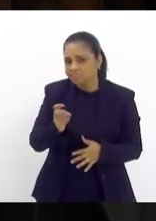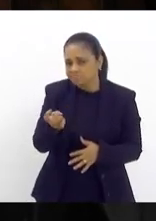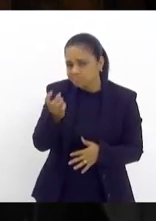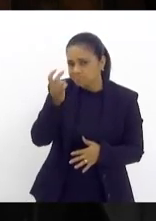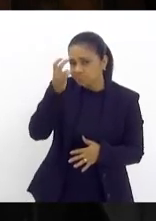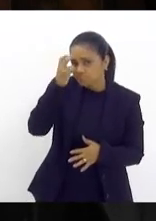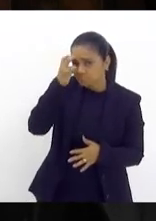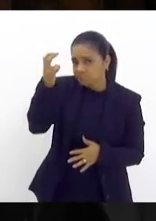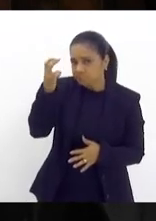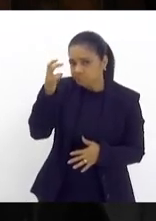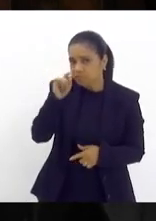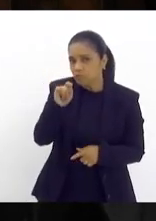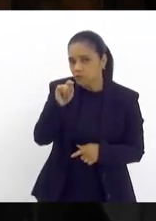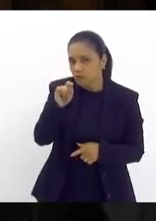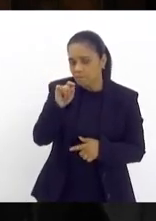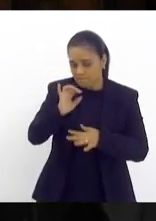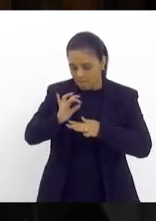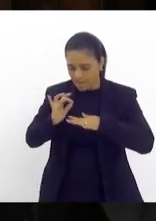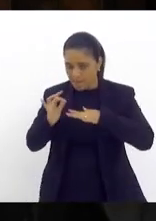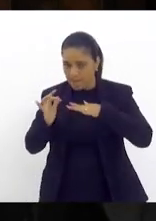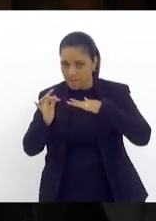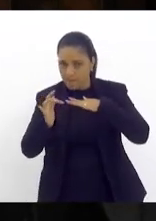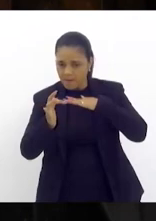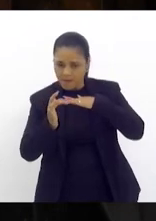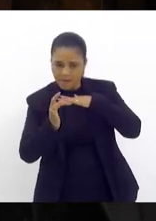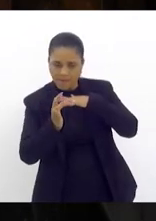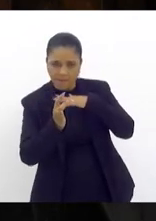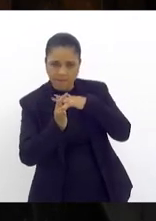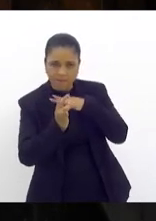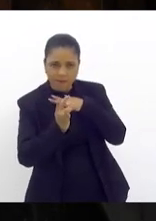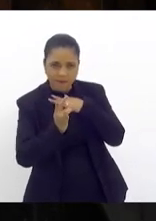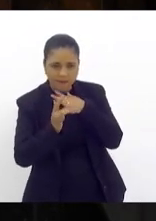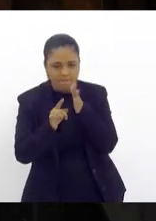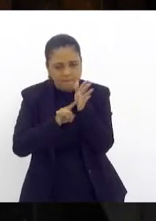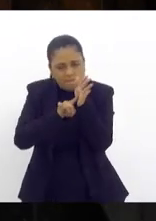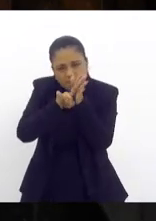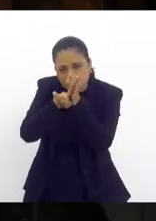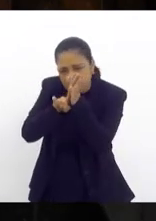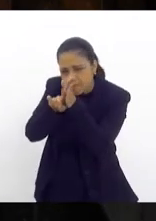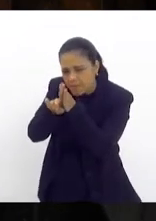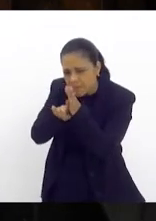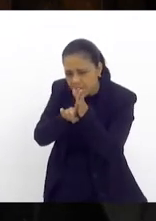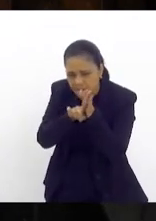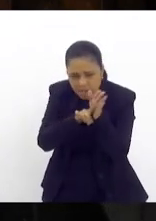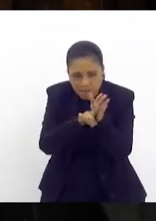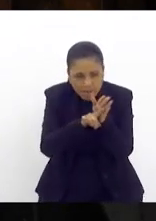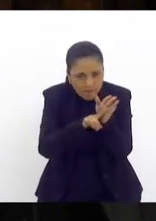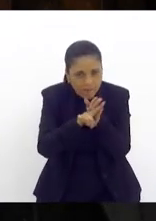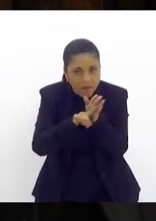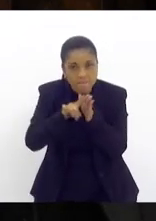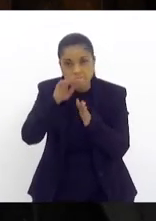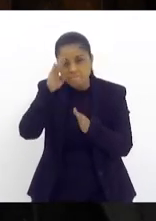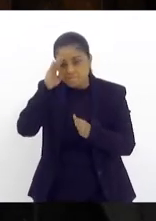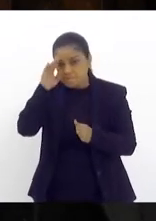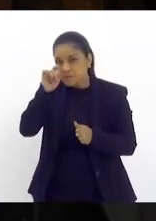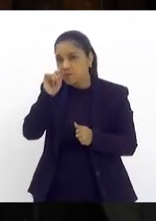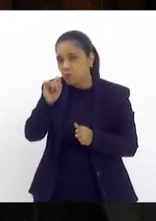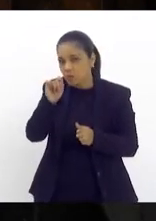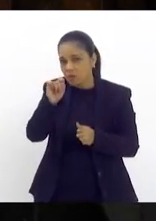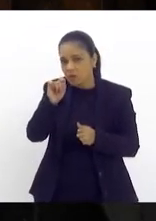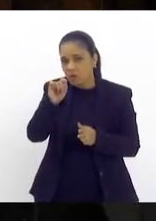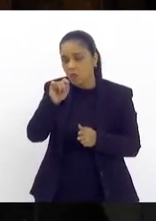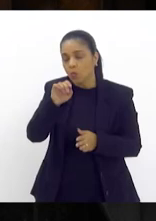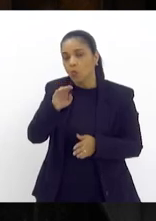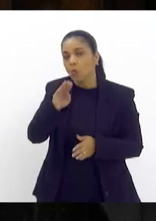e monitorar as redes, quer seja a rede formal, mas principalmente a Deep Web,